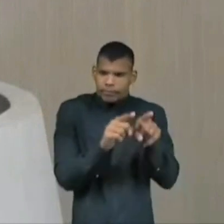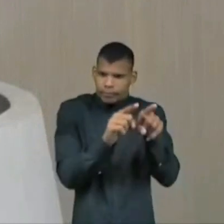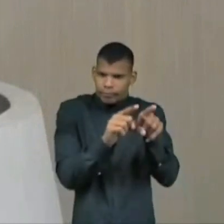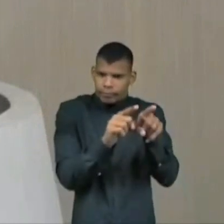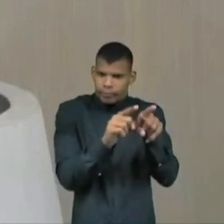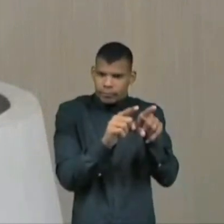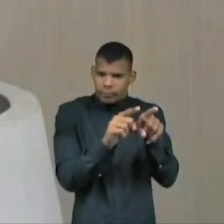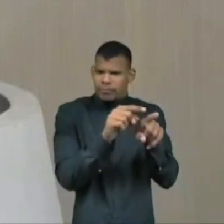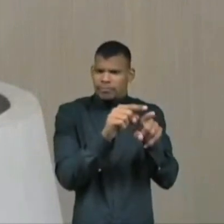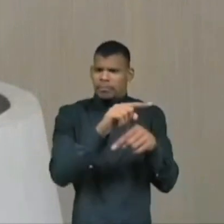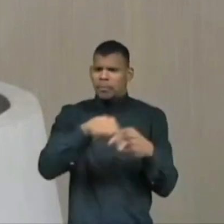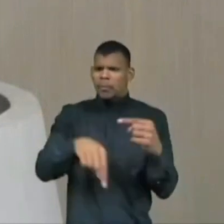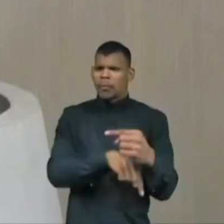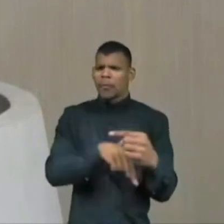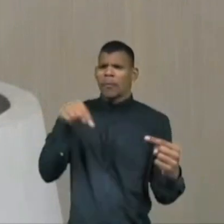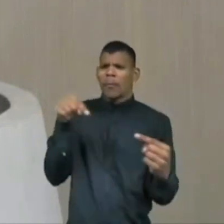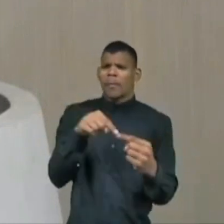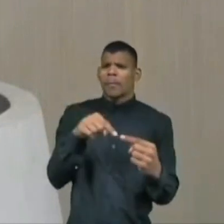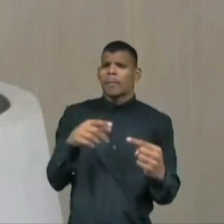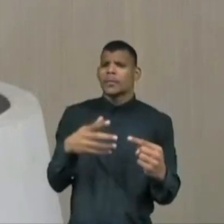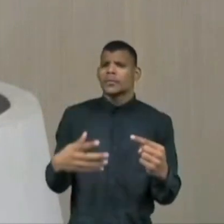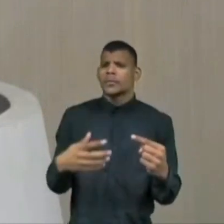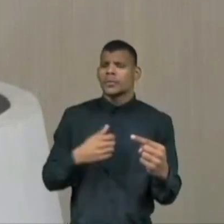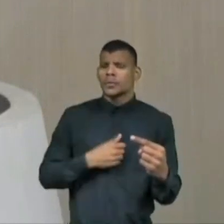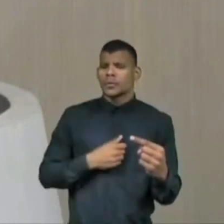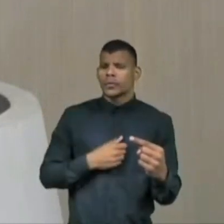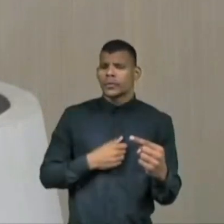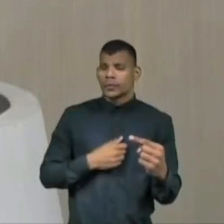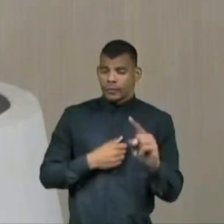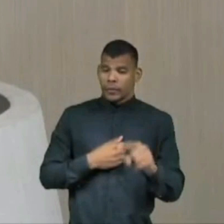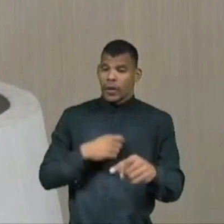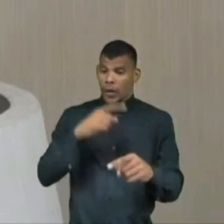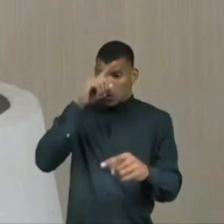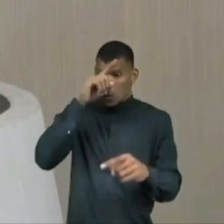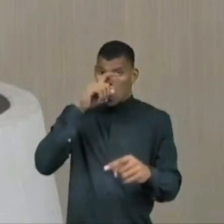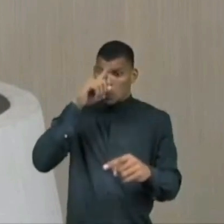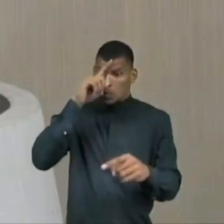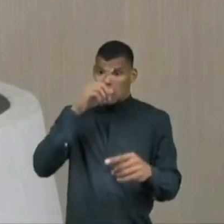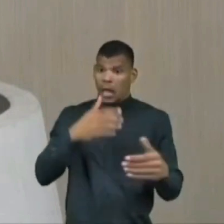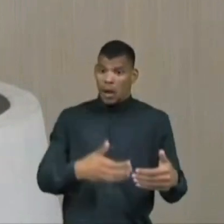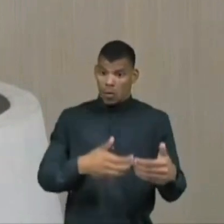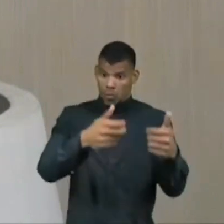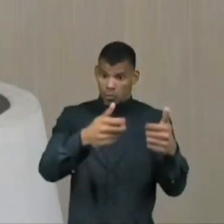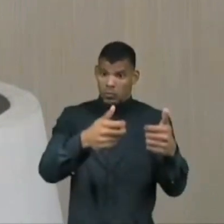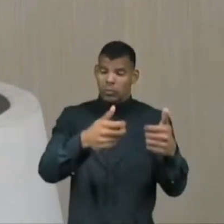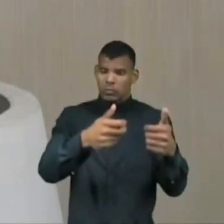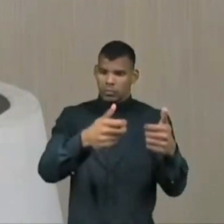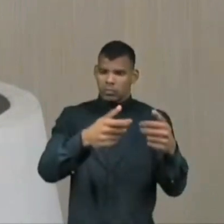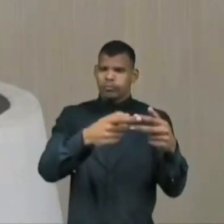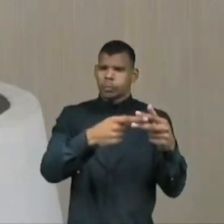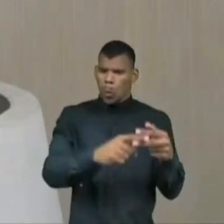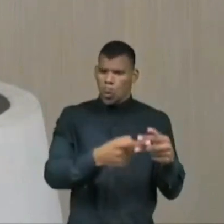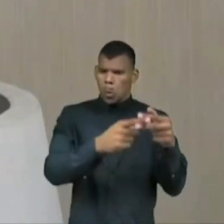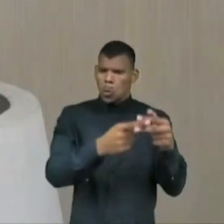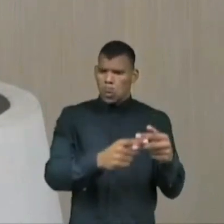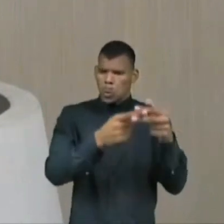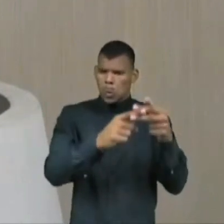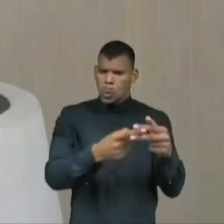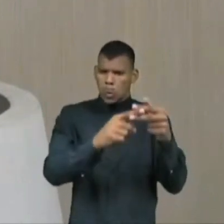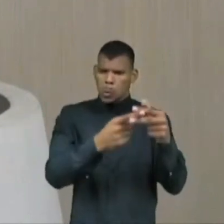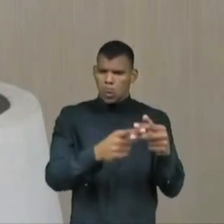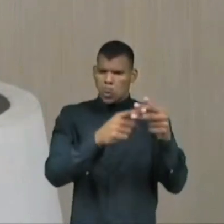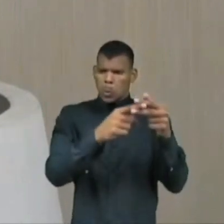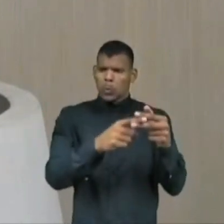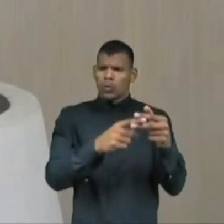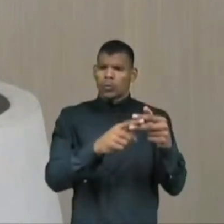Central e Hospital Regional do Vale do Jaguaribe, onde eu percebi que aquelas estruturas pareciam